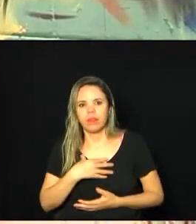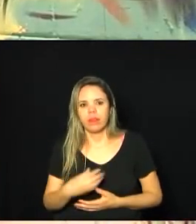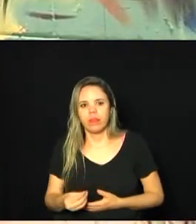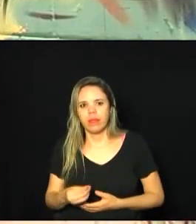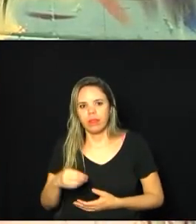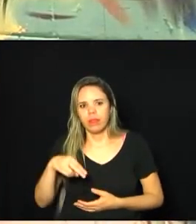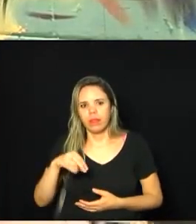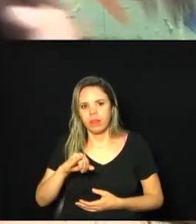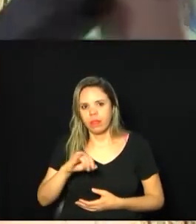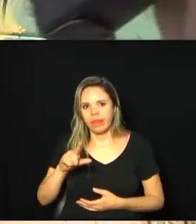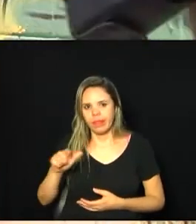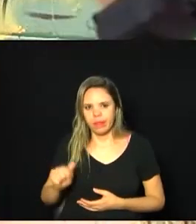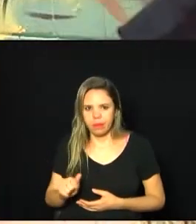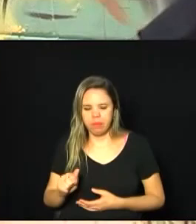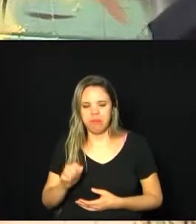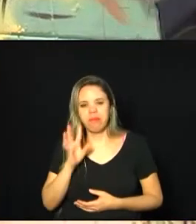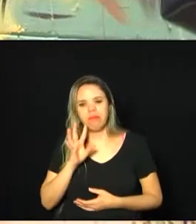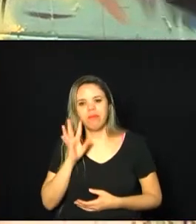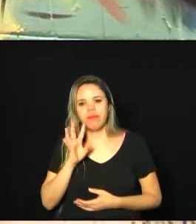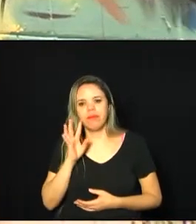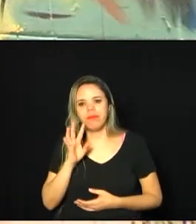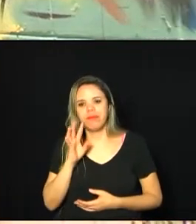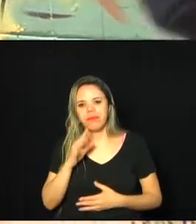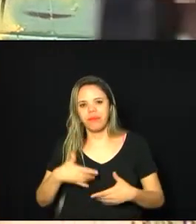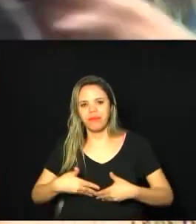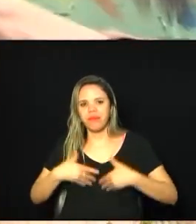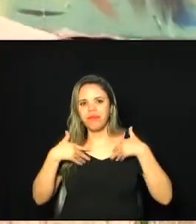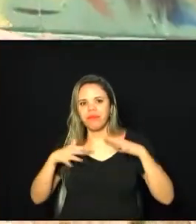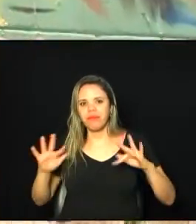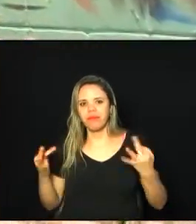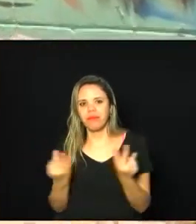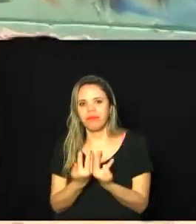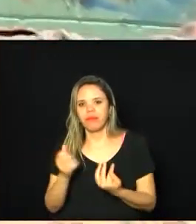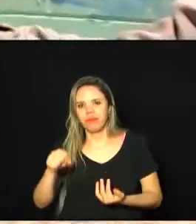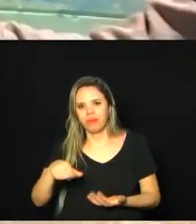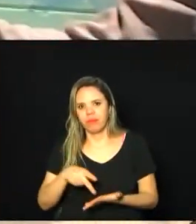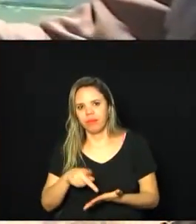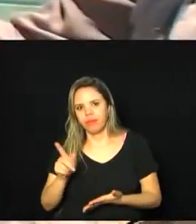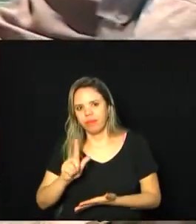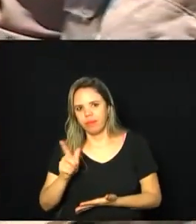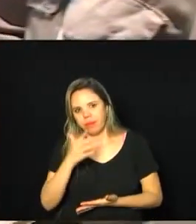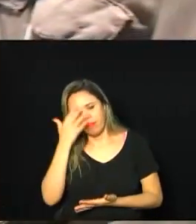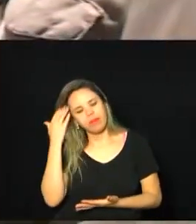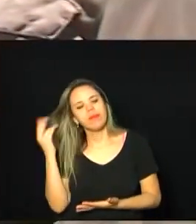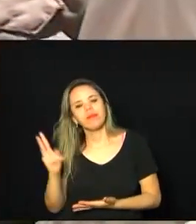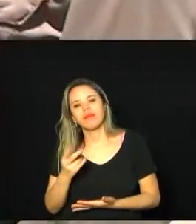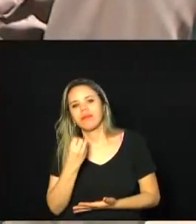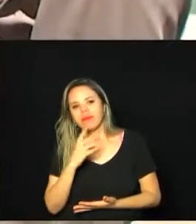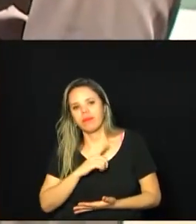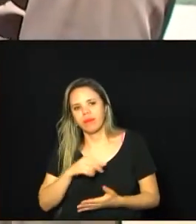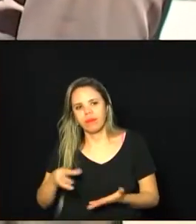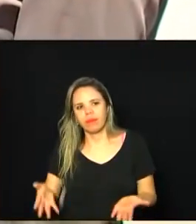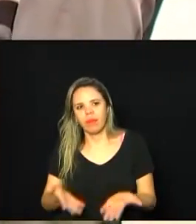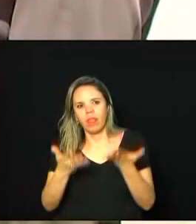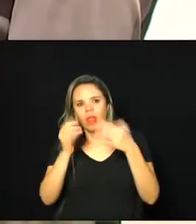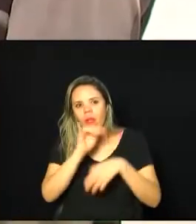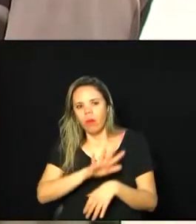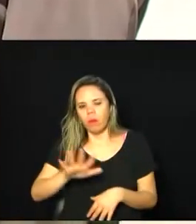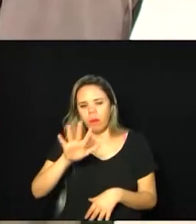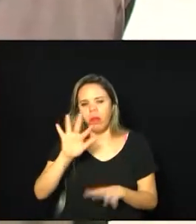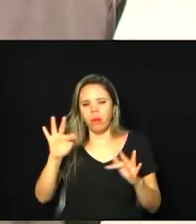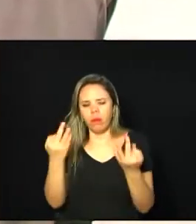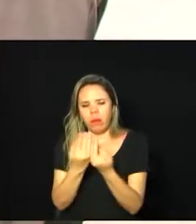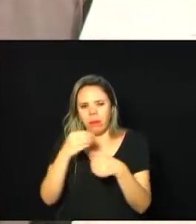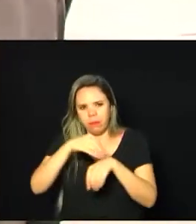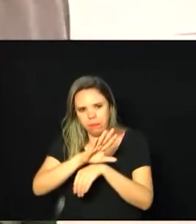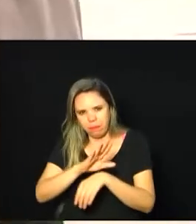da Nilza. Que legal, então tem todo um orgulho de família aí. Ah, sim, claro, né? Sempre é bom estar levando a imagem da família